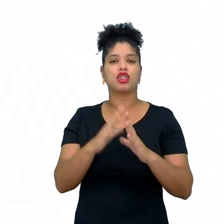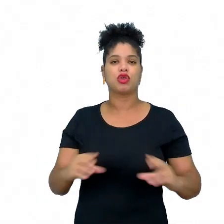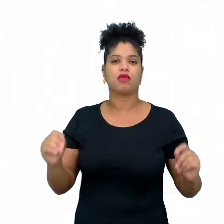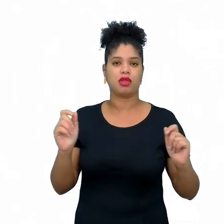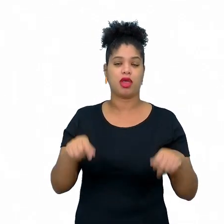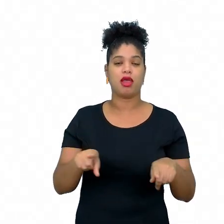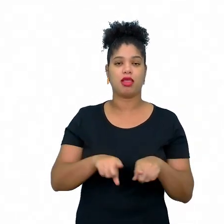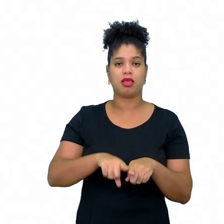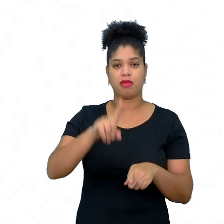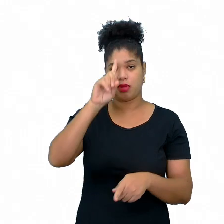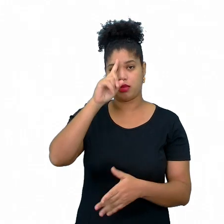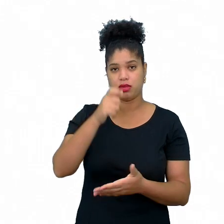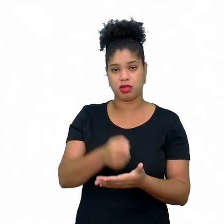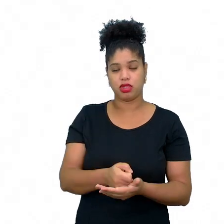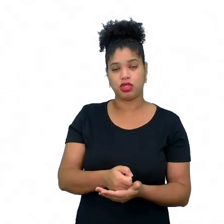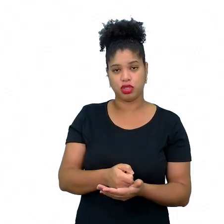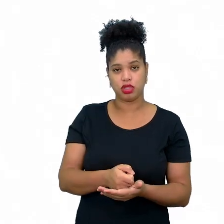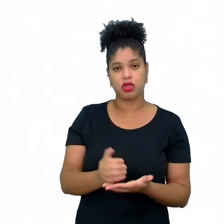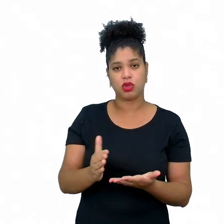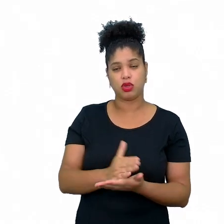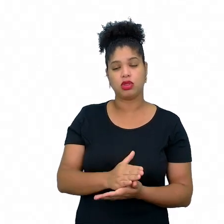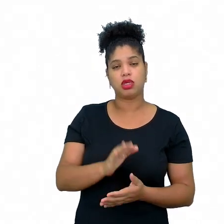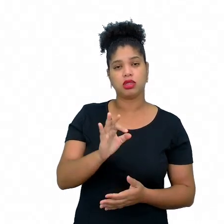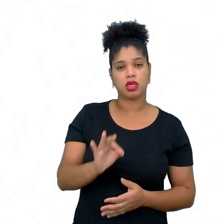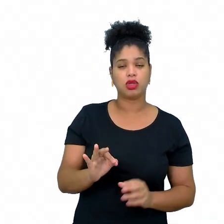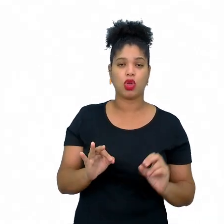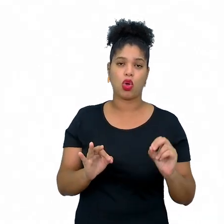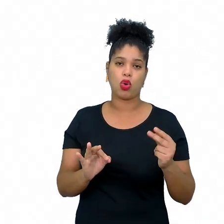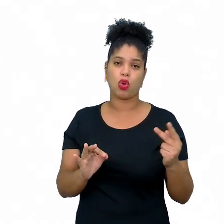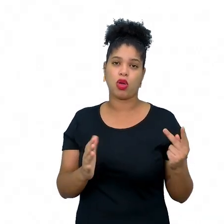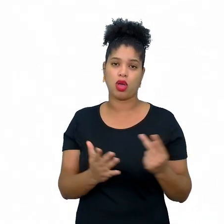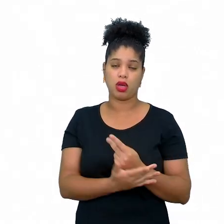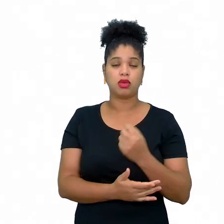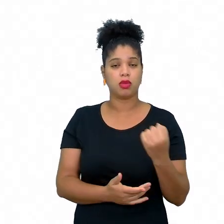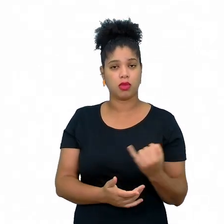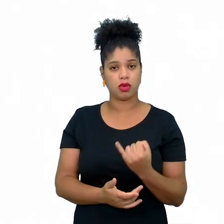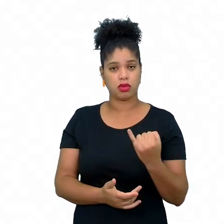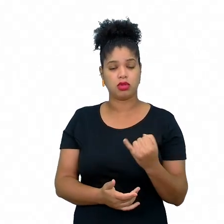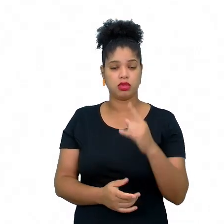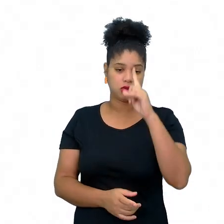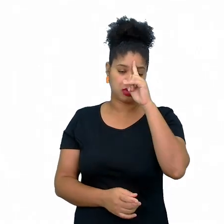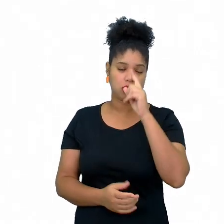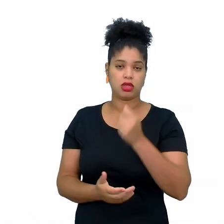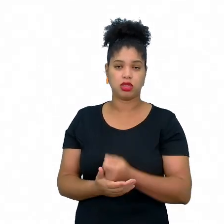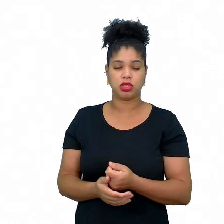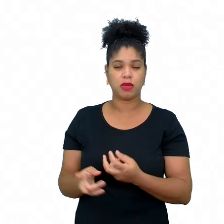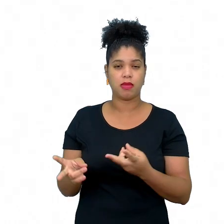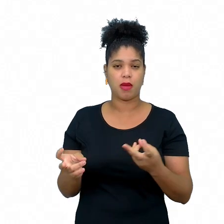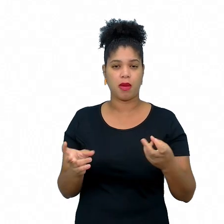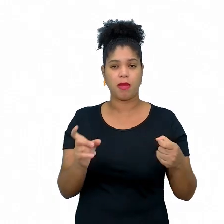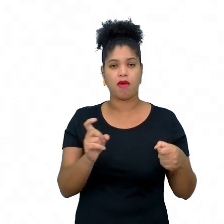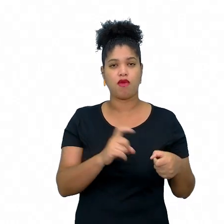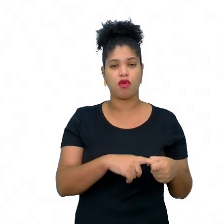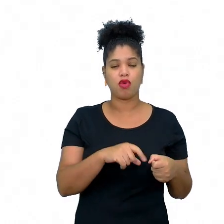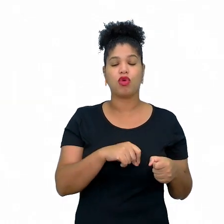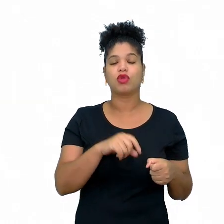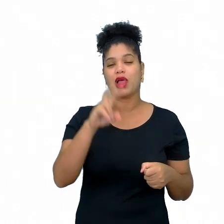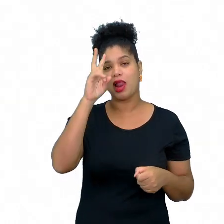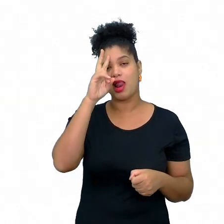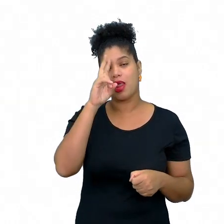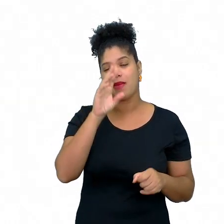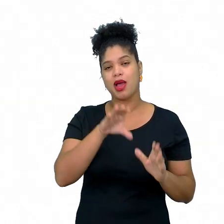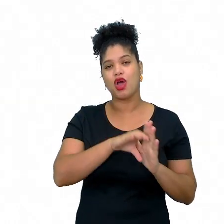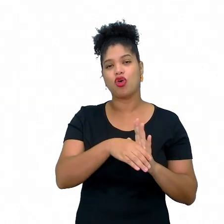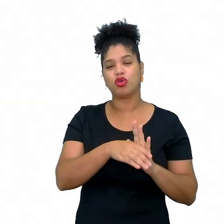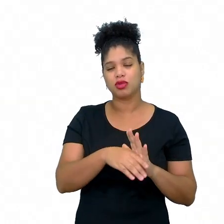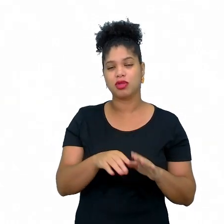né? Que sejam decisões certas ou erradas, mas que ele retome para rever todos os conceitos, para rever essas ações e